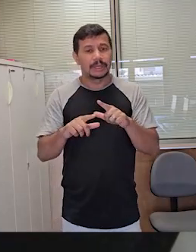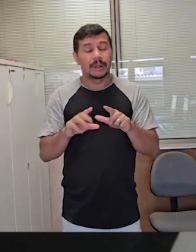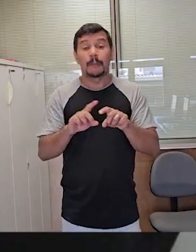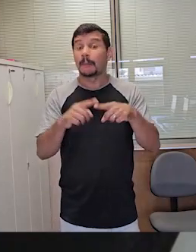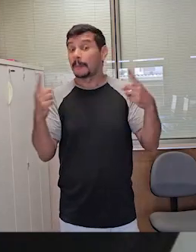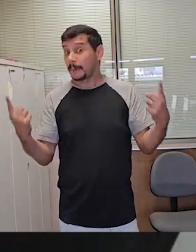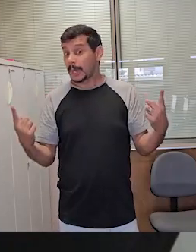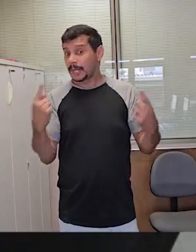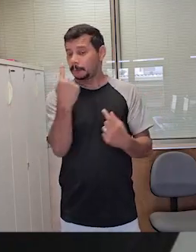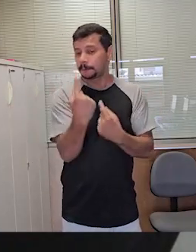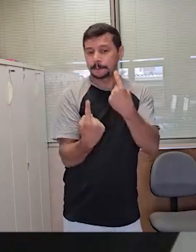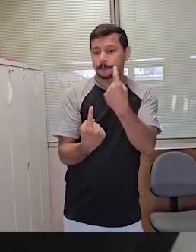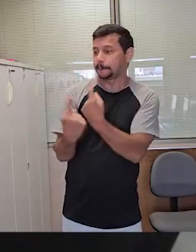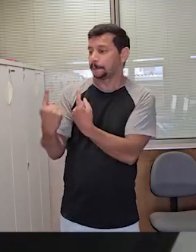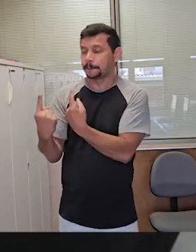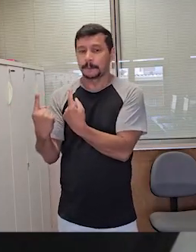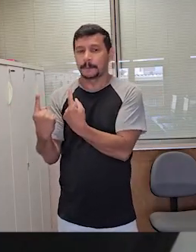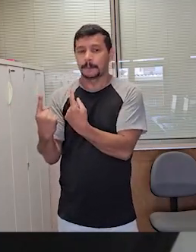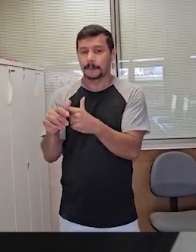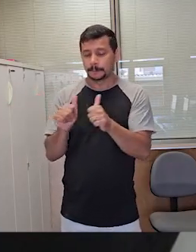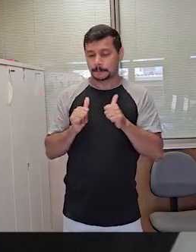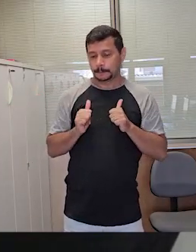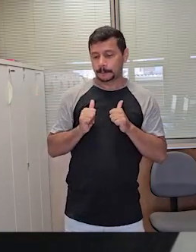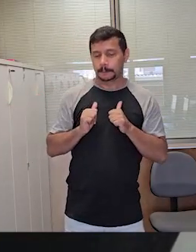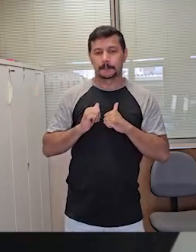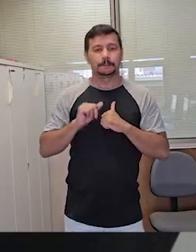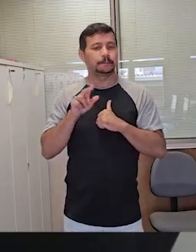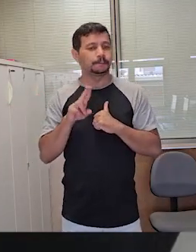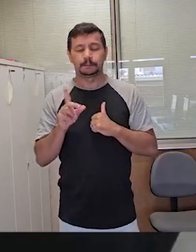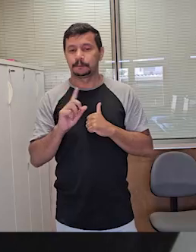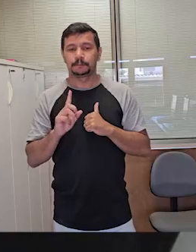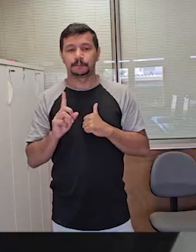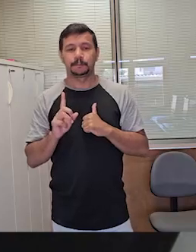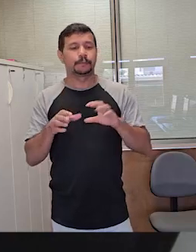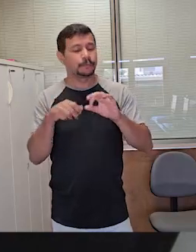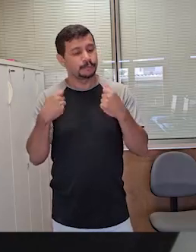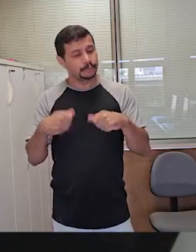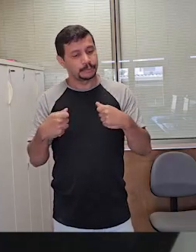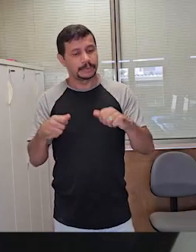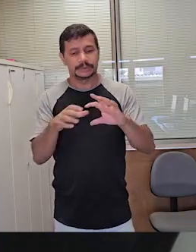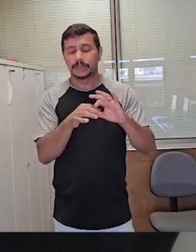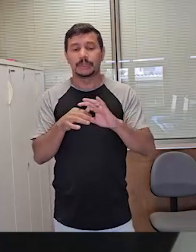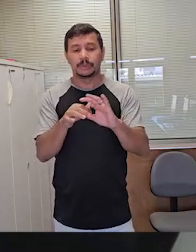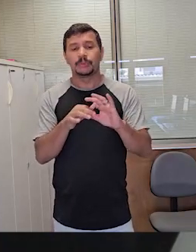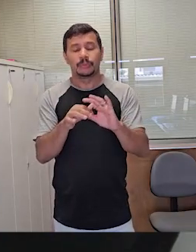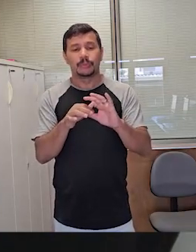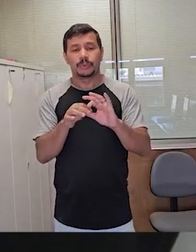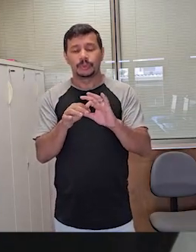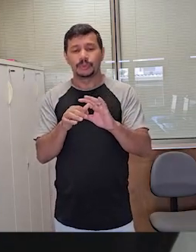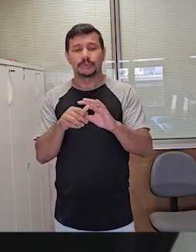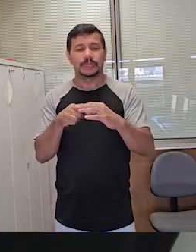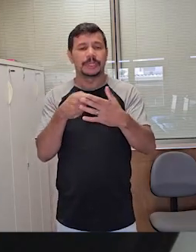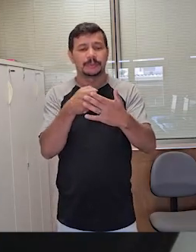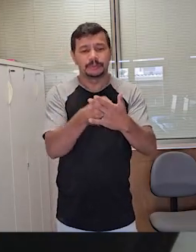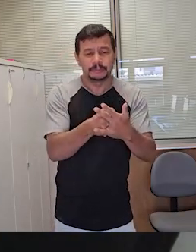sozinha não vai dar conta das atuações que são necessárias para prevenir os acidentes, dado que é fato, se a gente olhar o número de acidentes